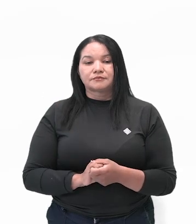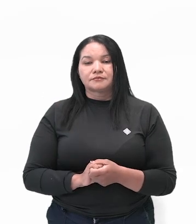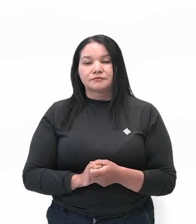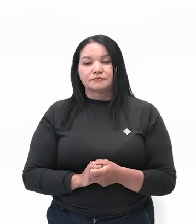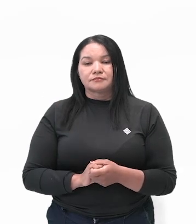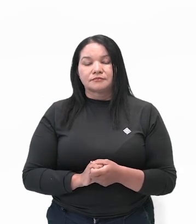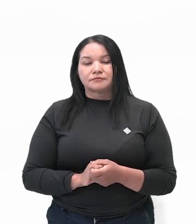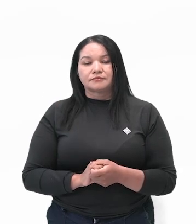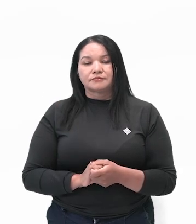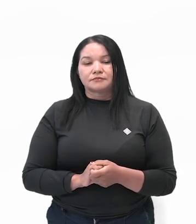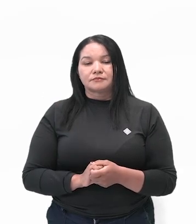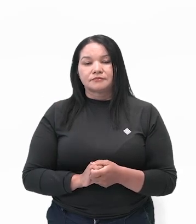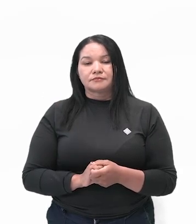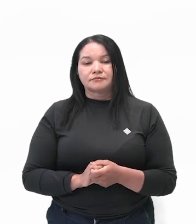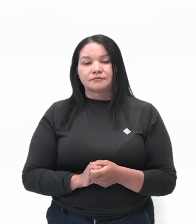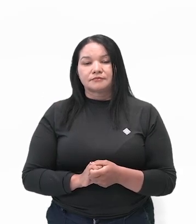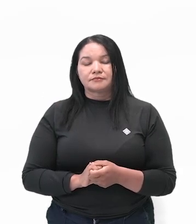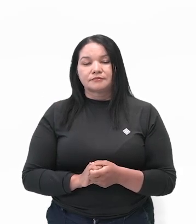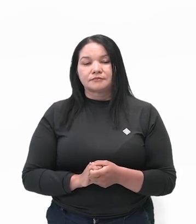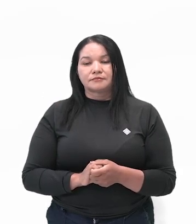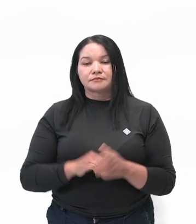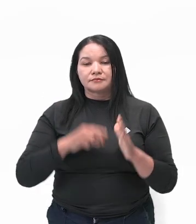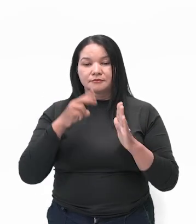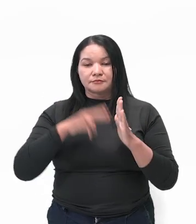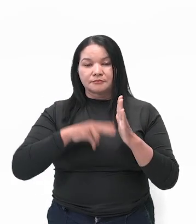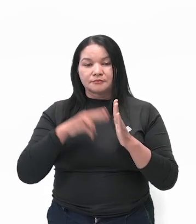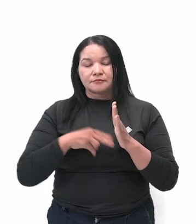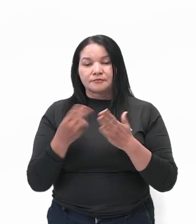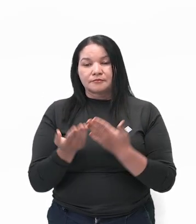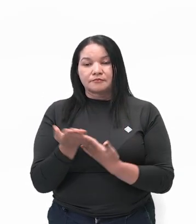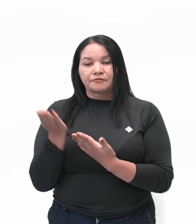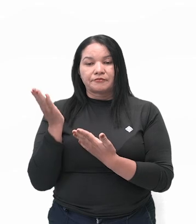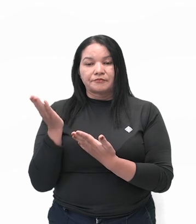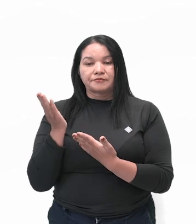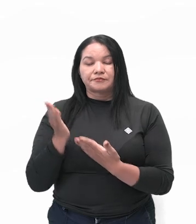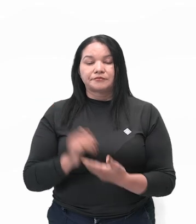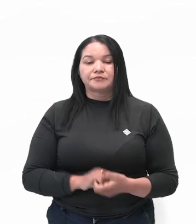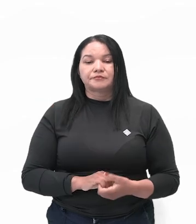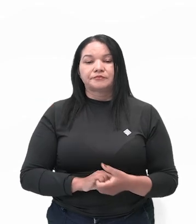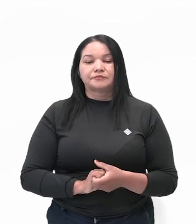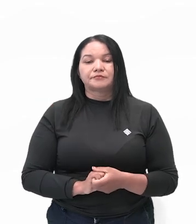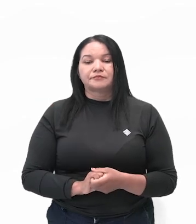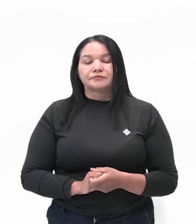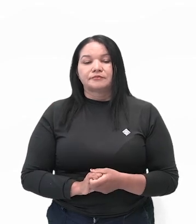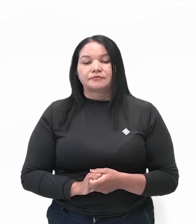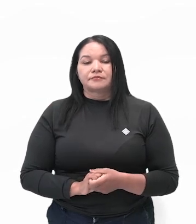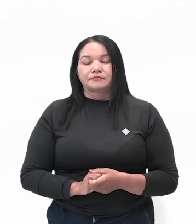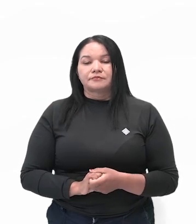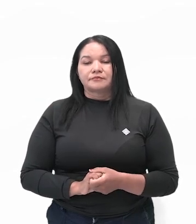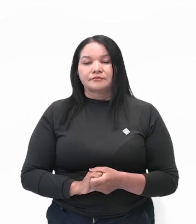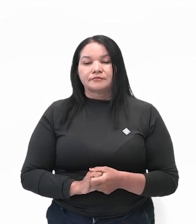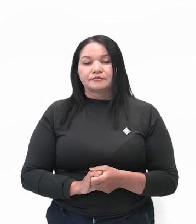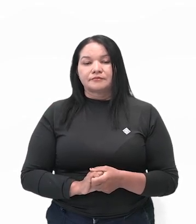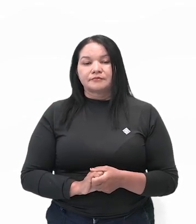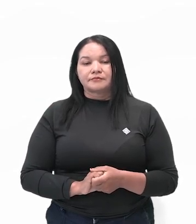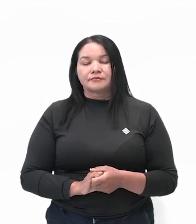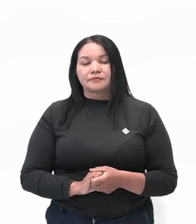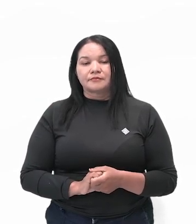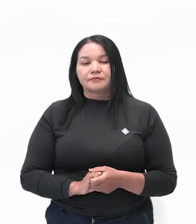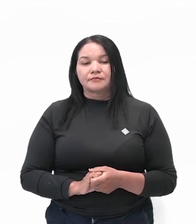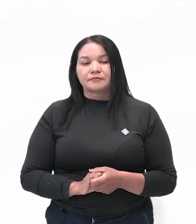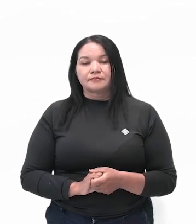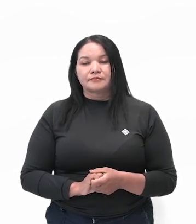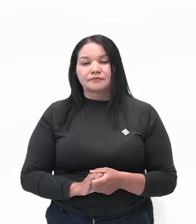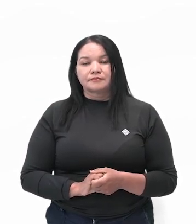a Human Rights Issue. A Human Rights Issue, ok? Vamos